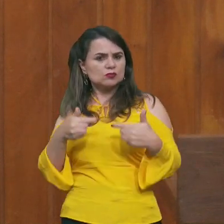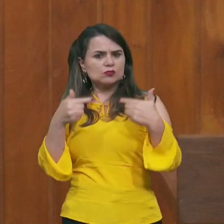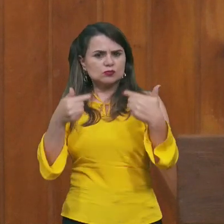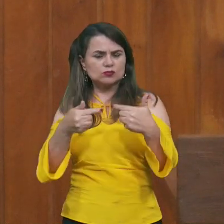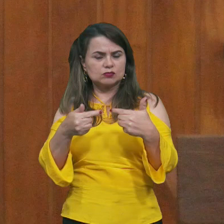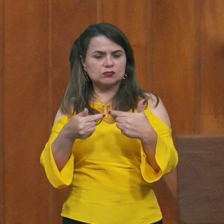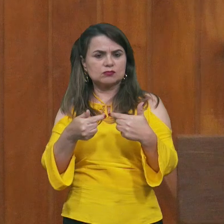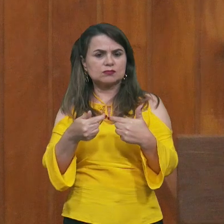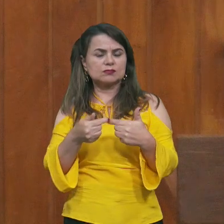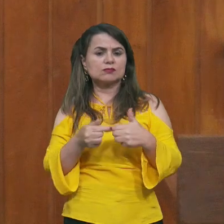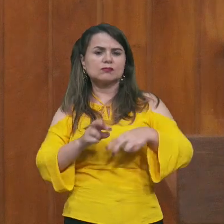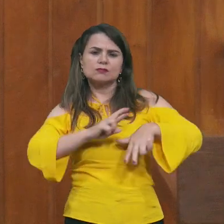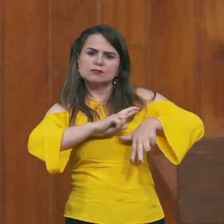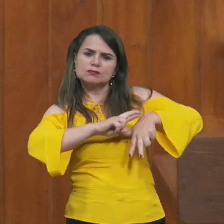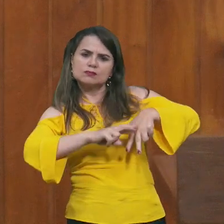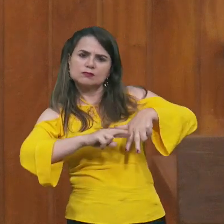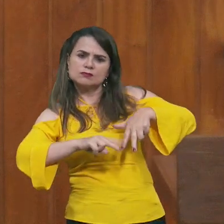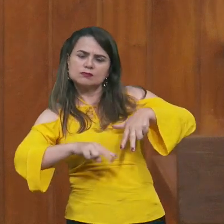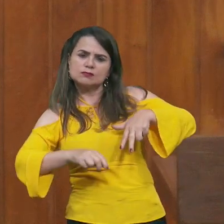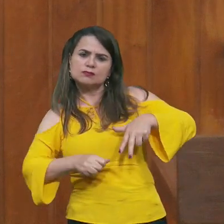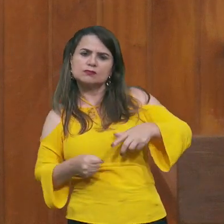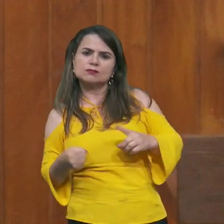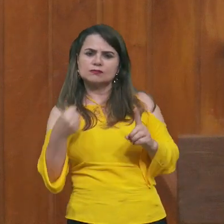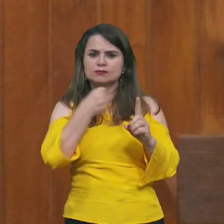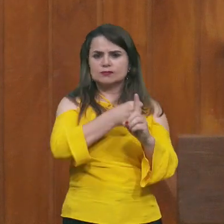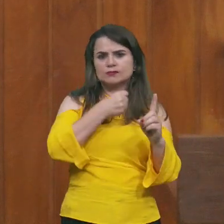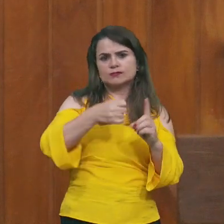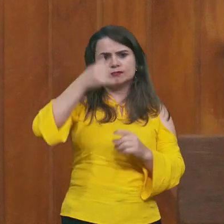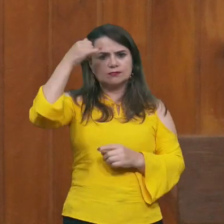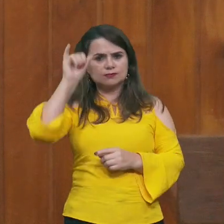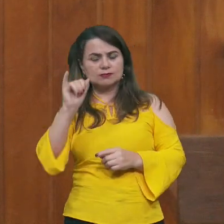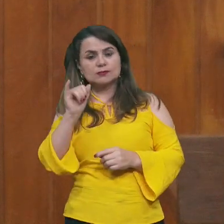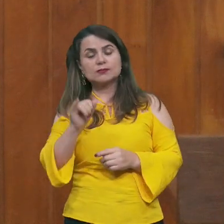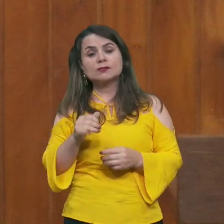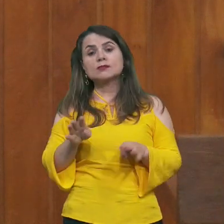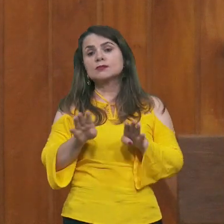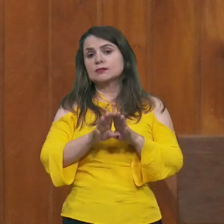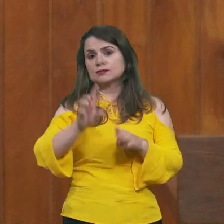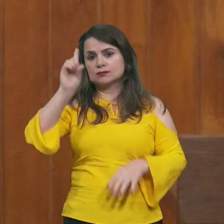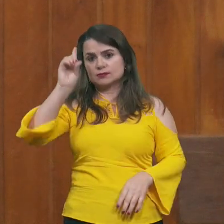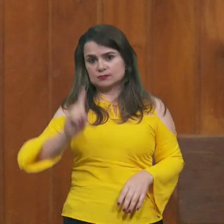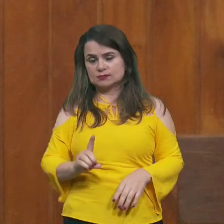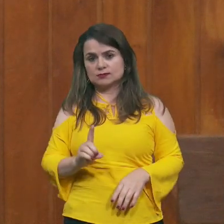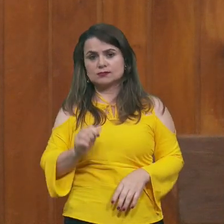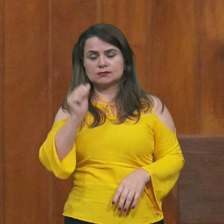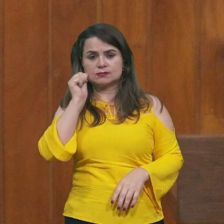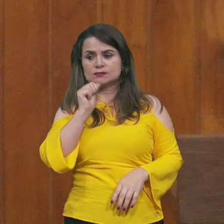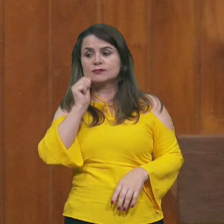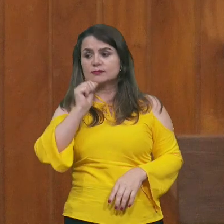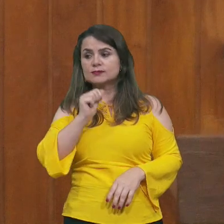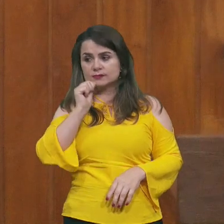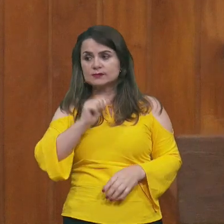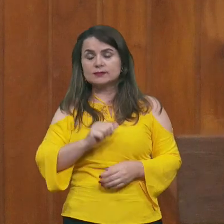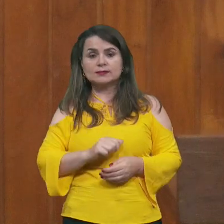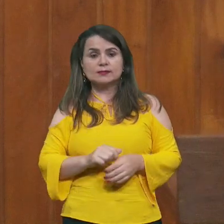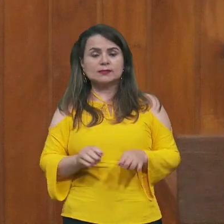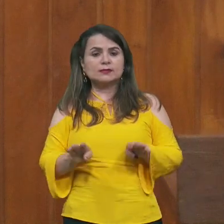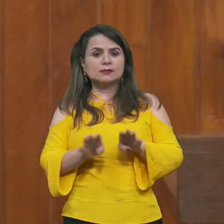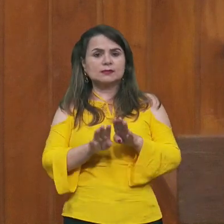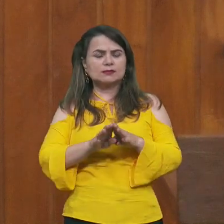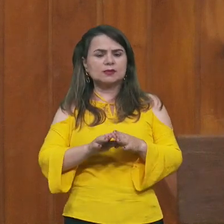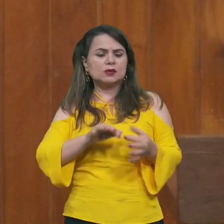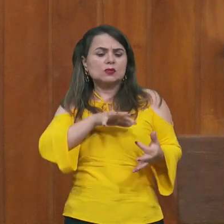de gênero e dos direitos das mulheres. Ainda há muito o que fazer no mundo e no